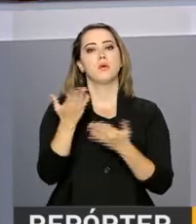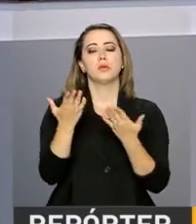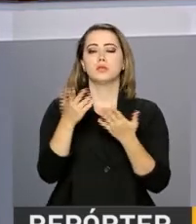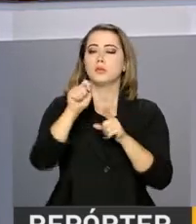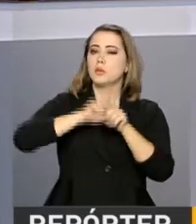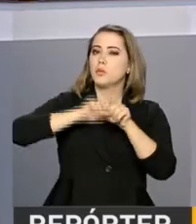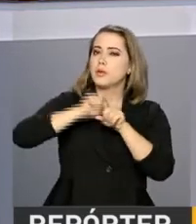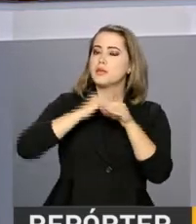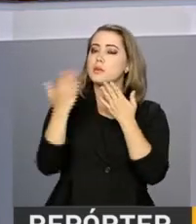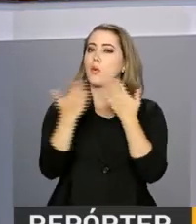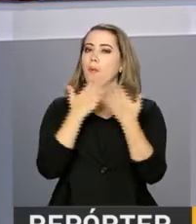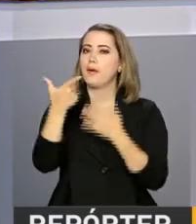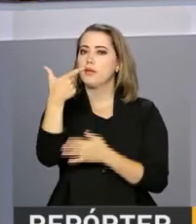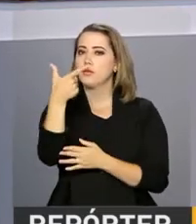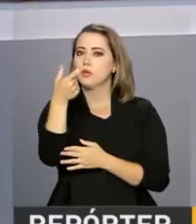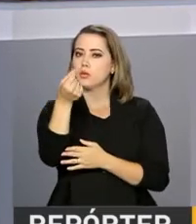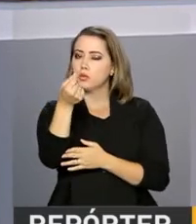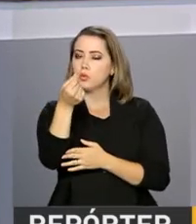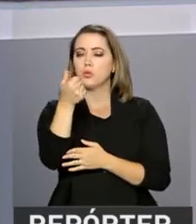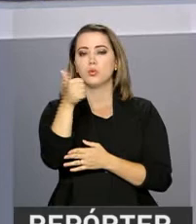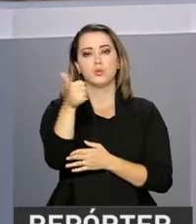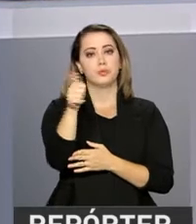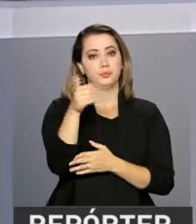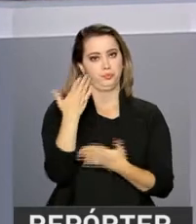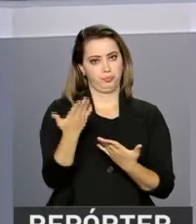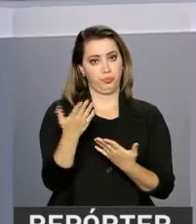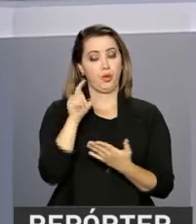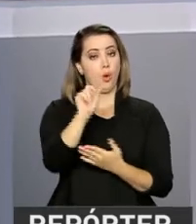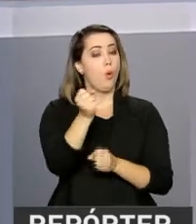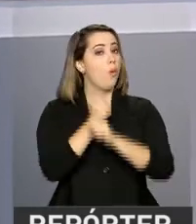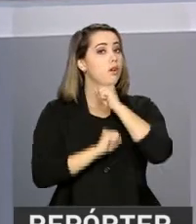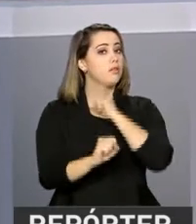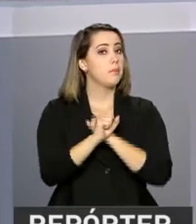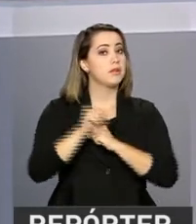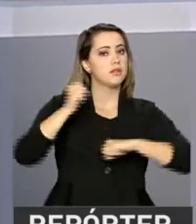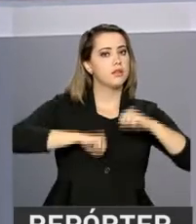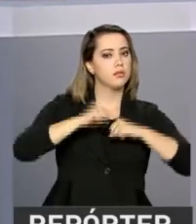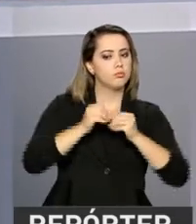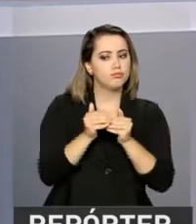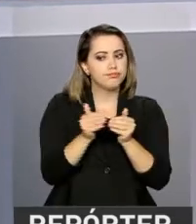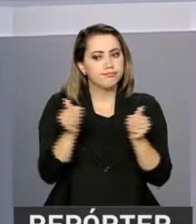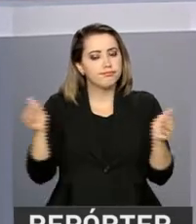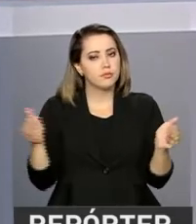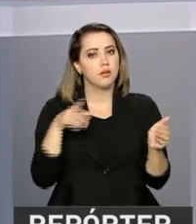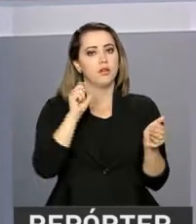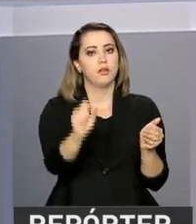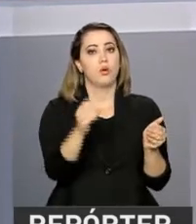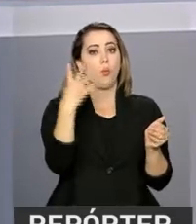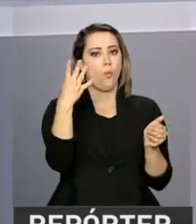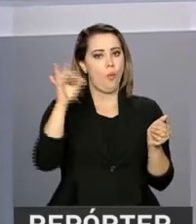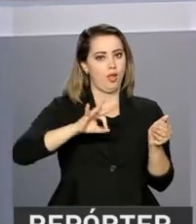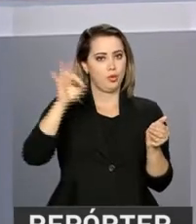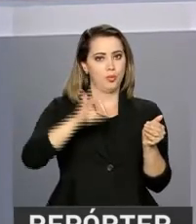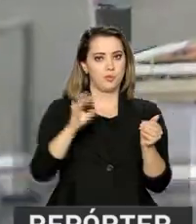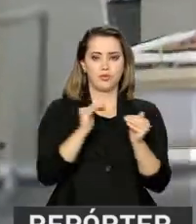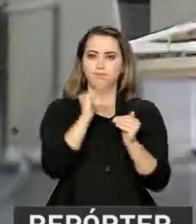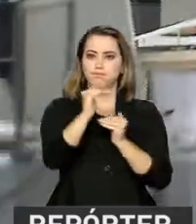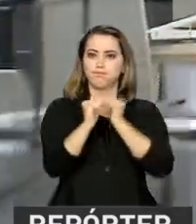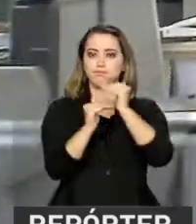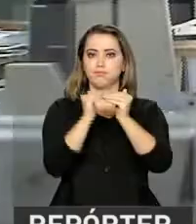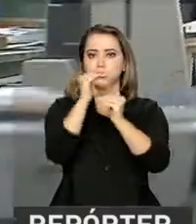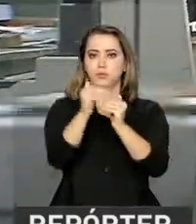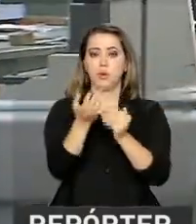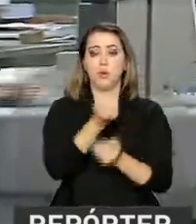2011. Na comparação com maio do ano passado, a indústria registrou expansão de 4%. Os números foram